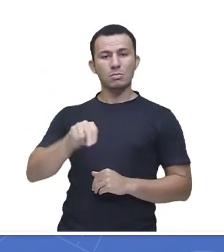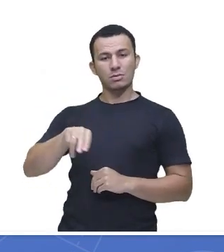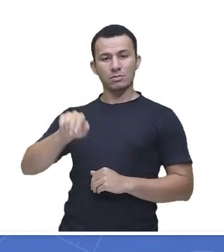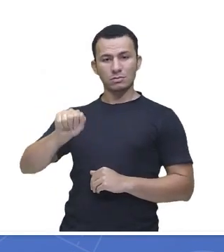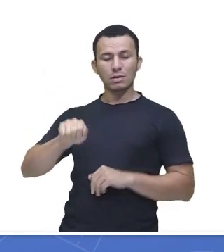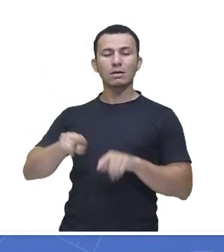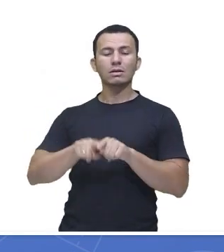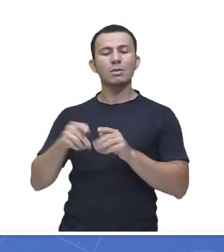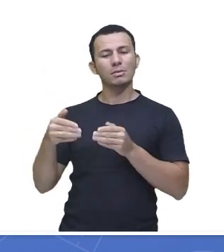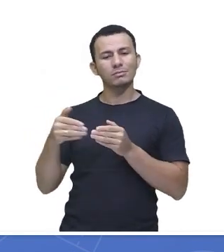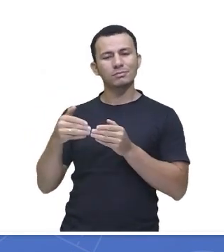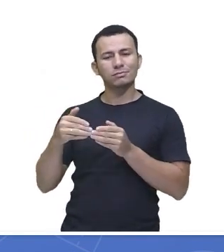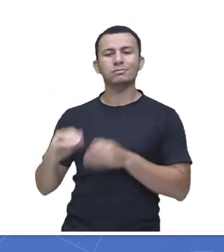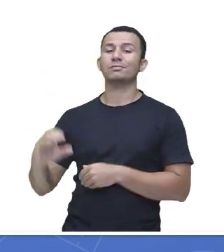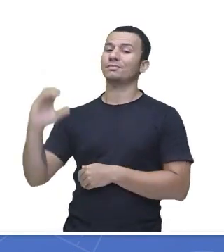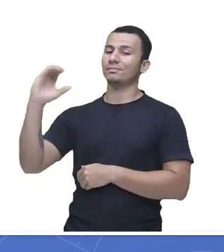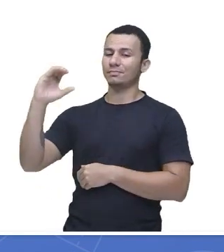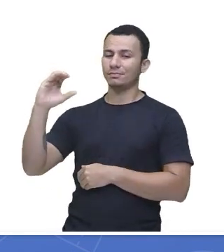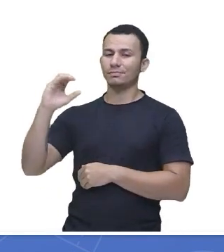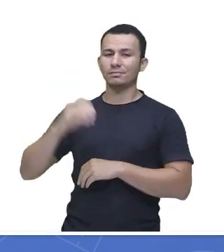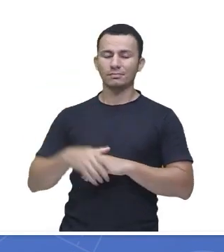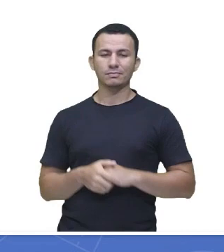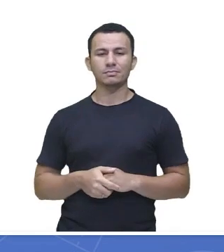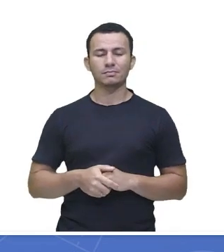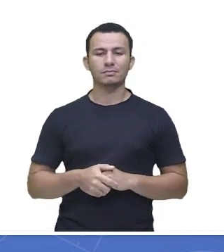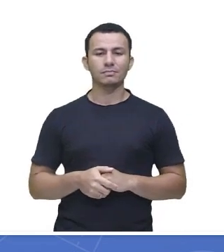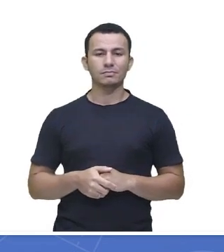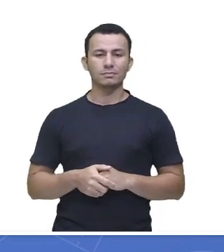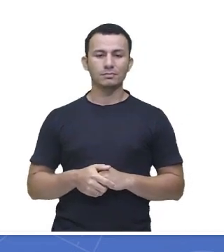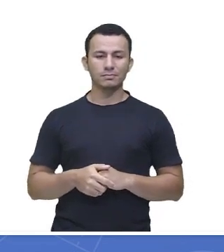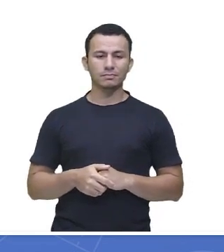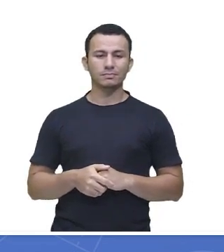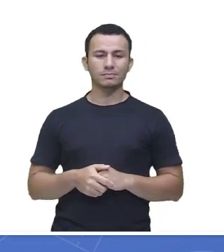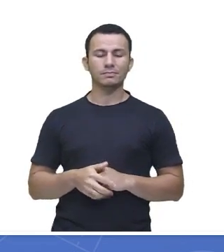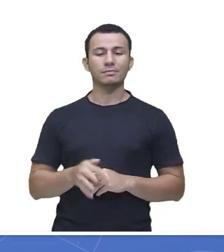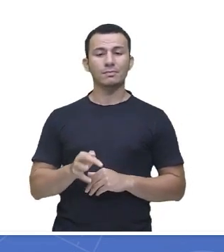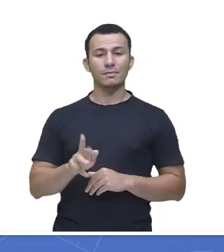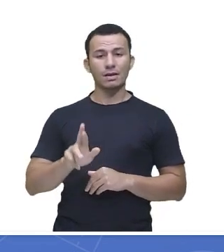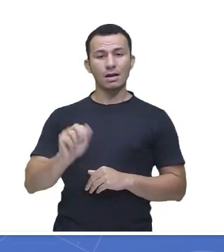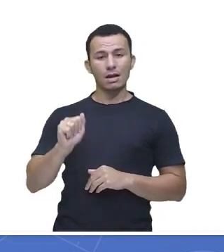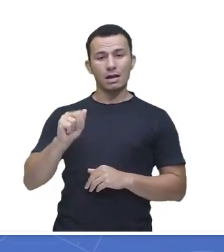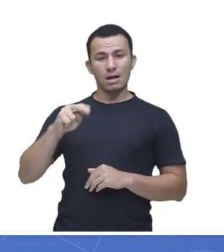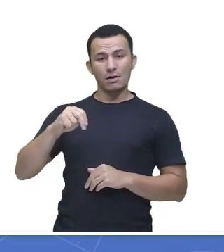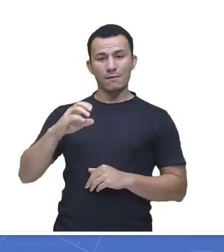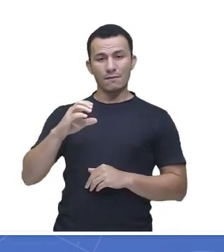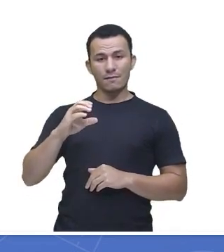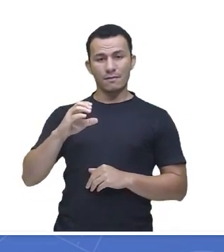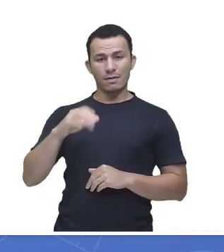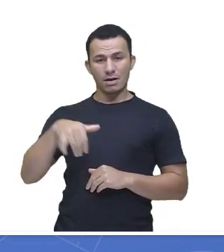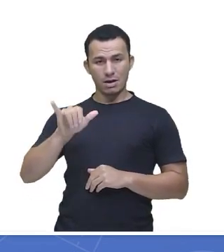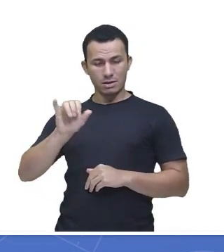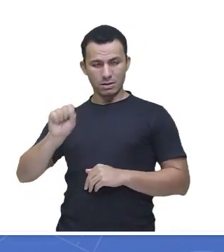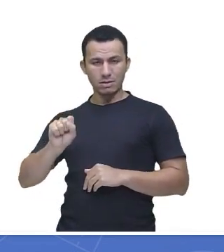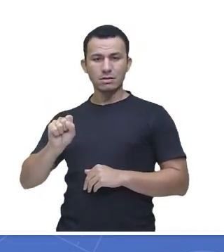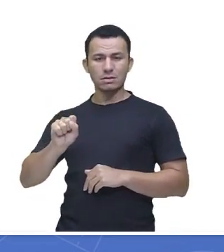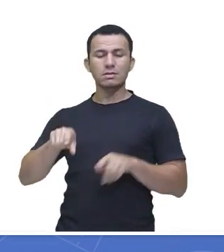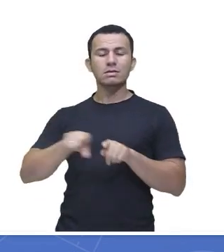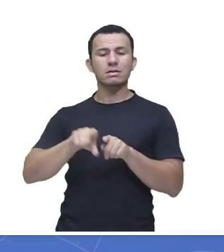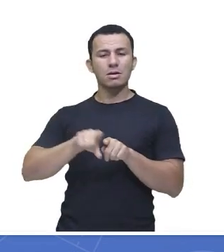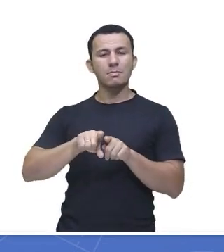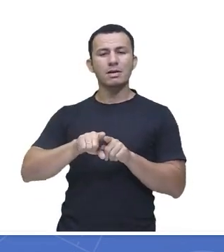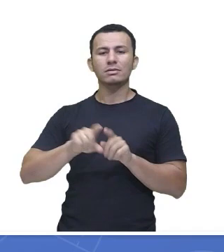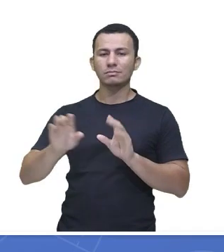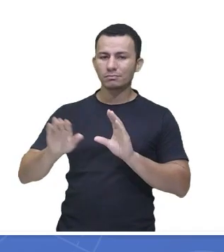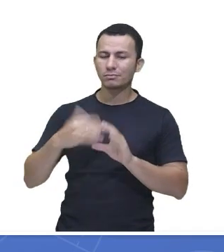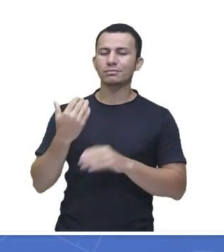também marca a letra C. E o Francis José, também marca para nós letra